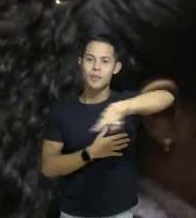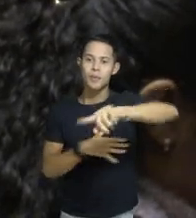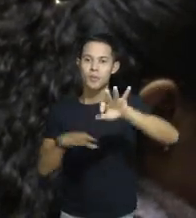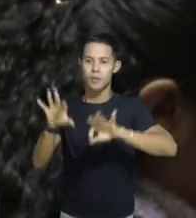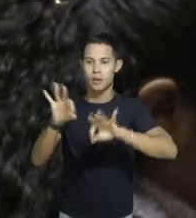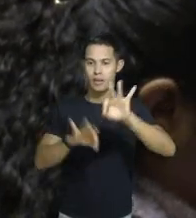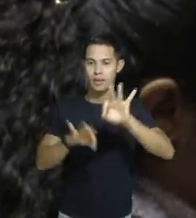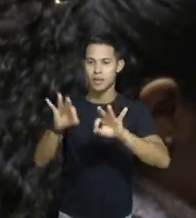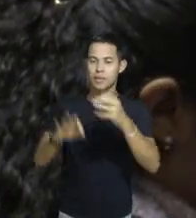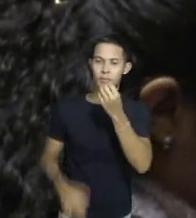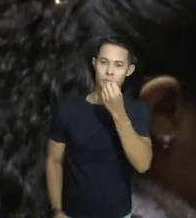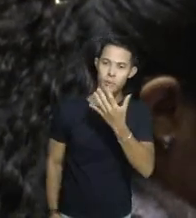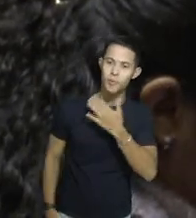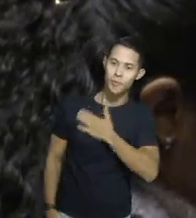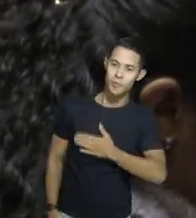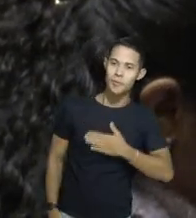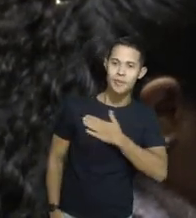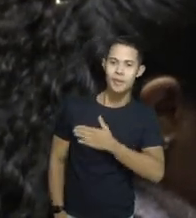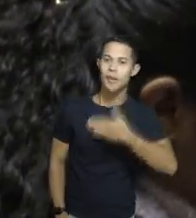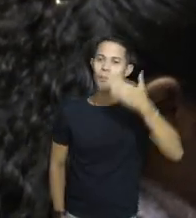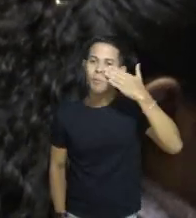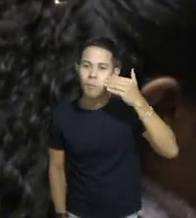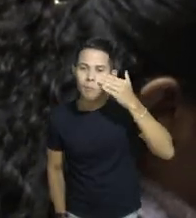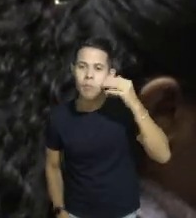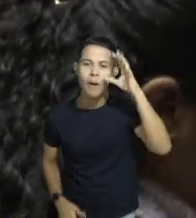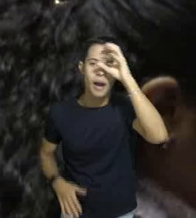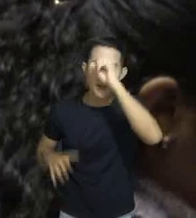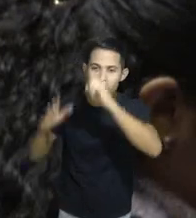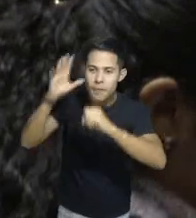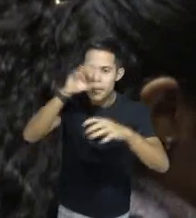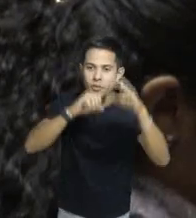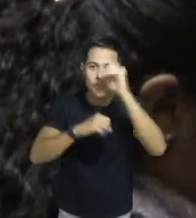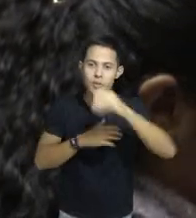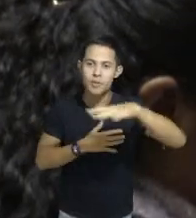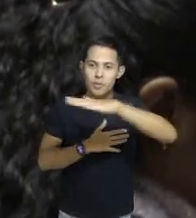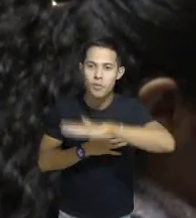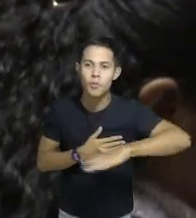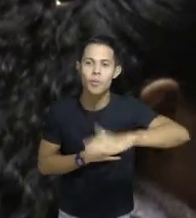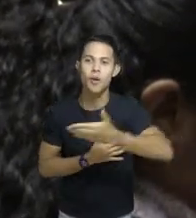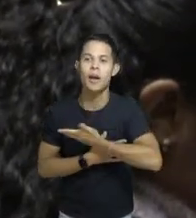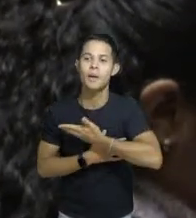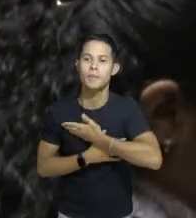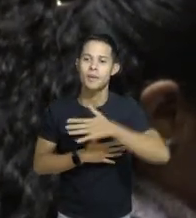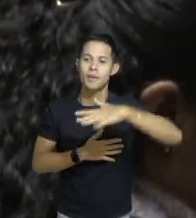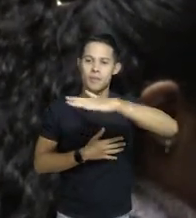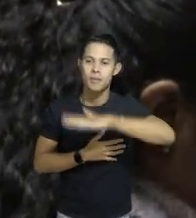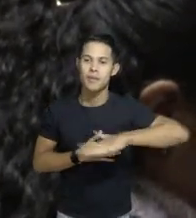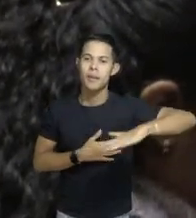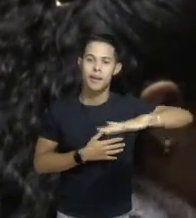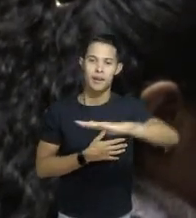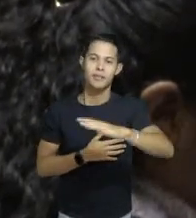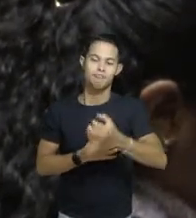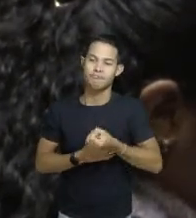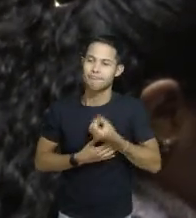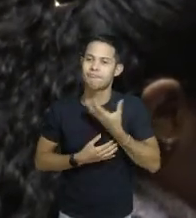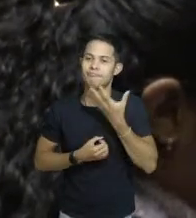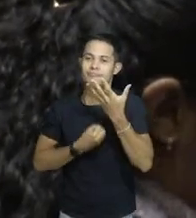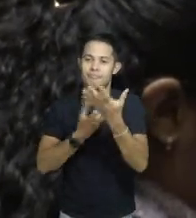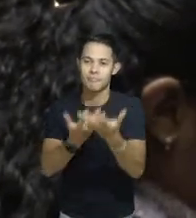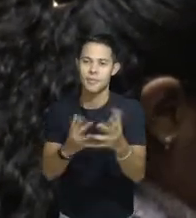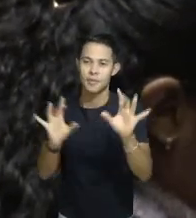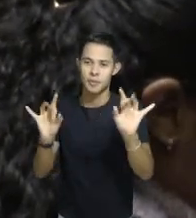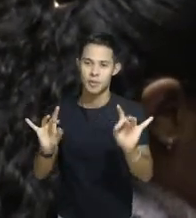bom. Aprendi muito com os colegas da área e só deixo o desabafo para a gente tentar, para